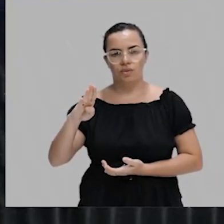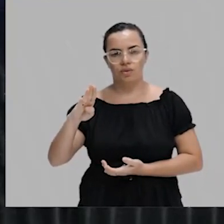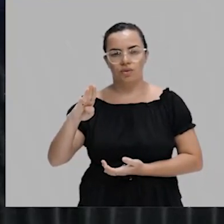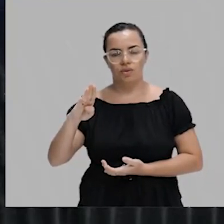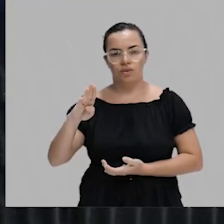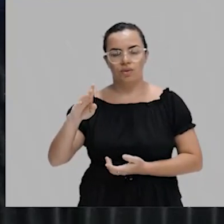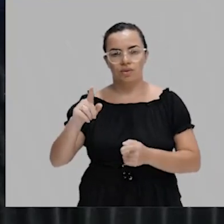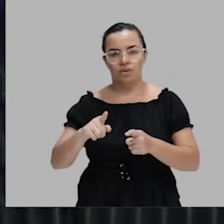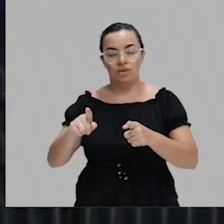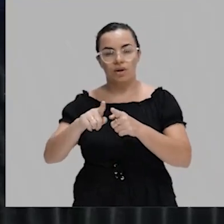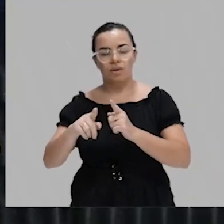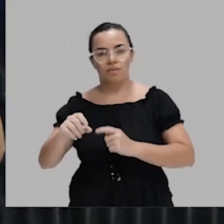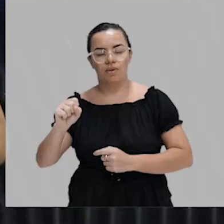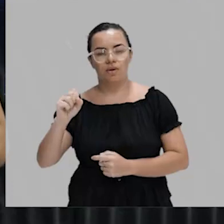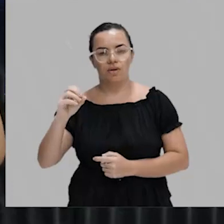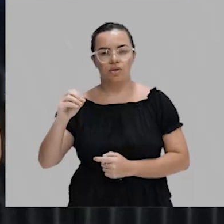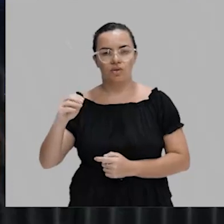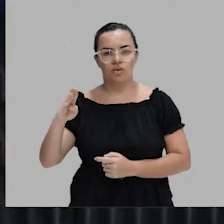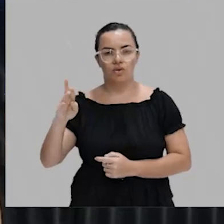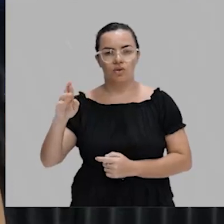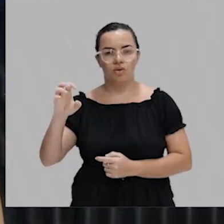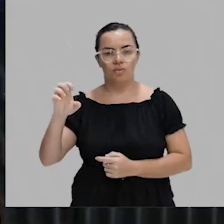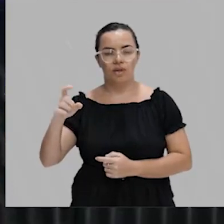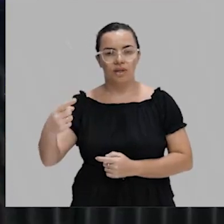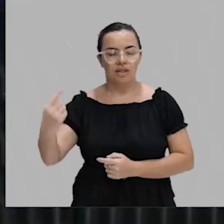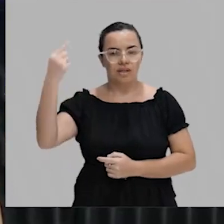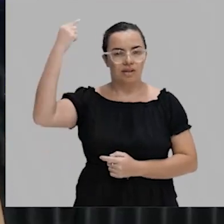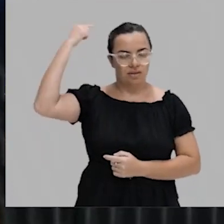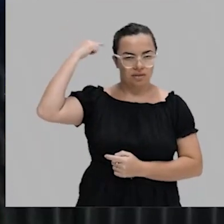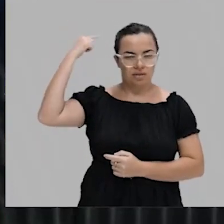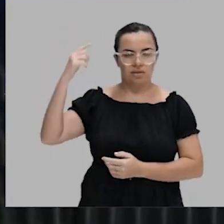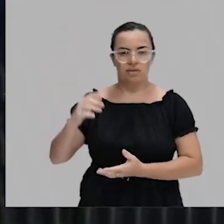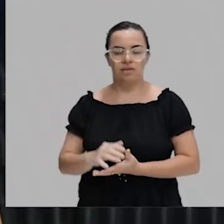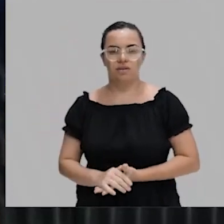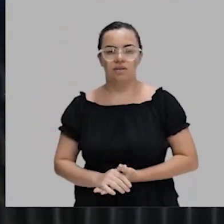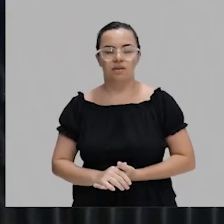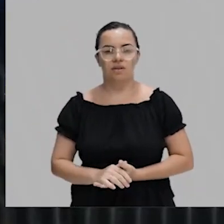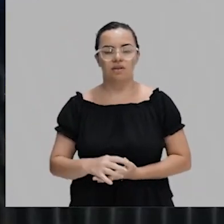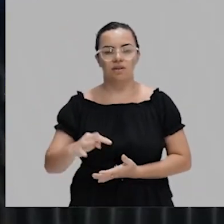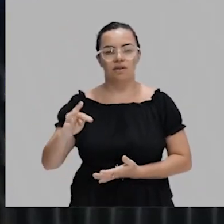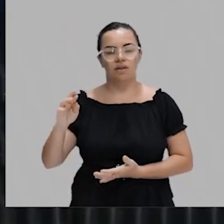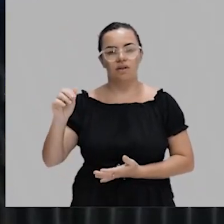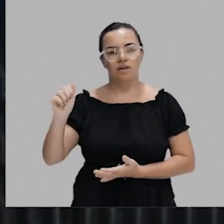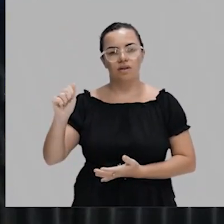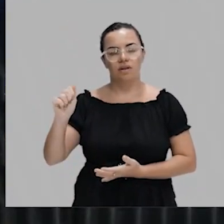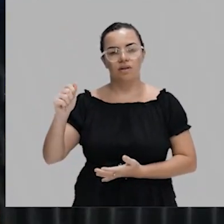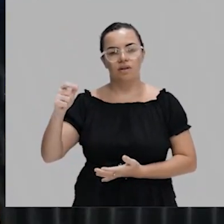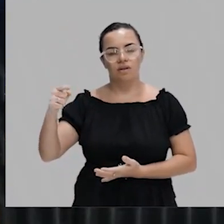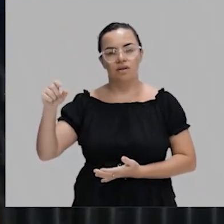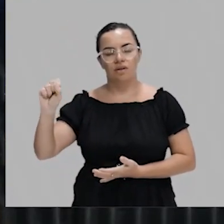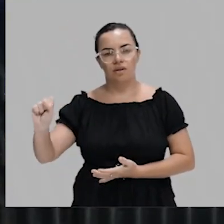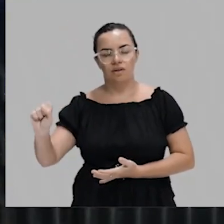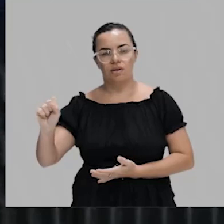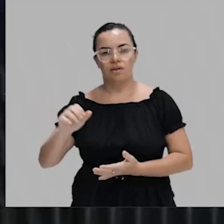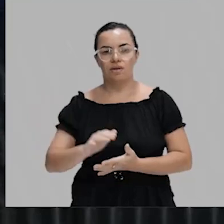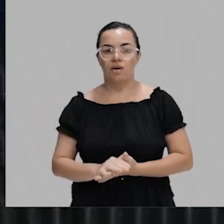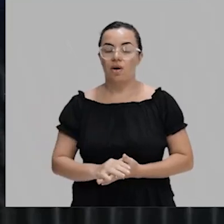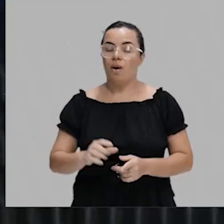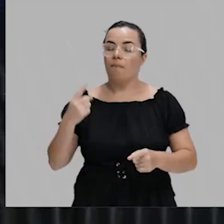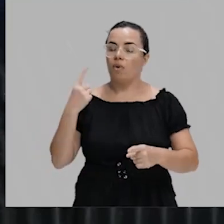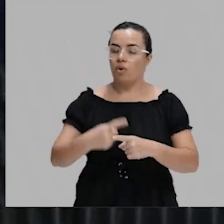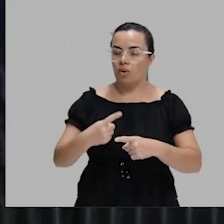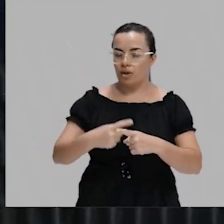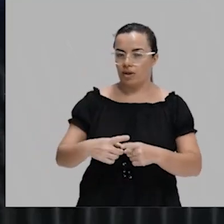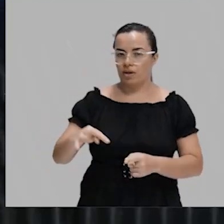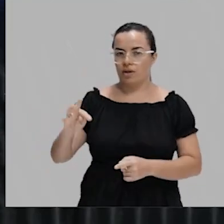sobre e traz, com S. Porque traz com Z é verbo. Então, tomem